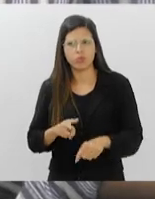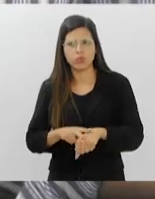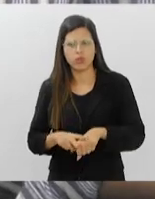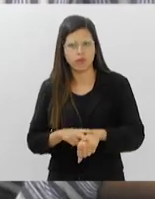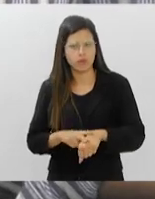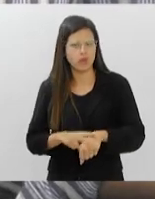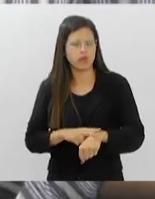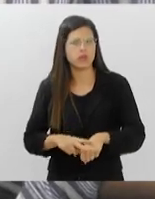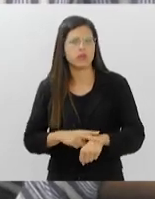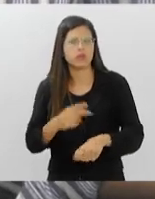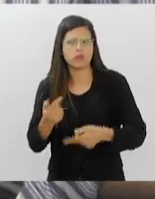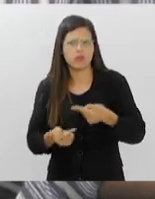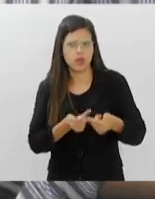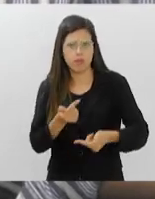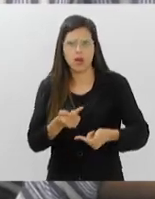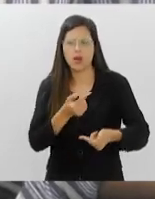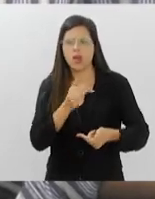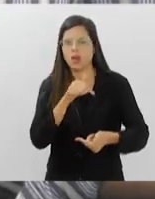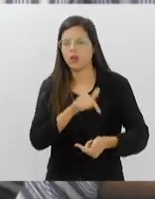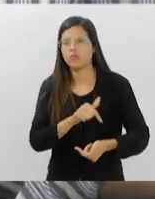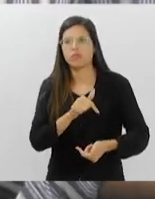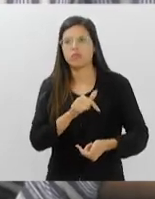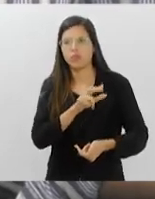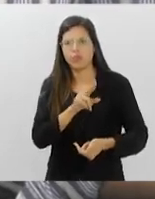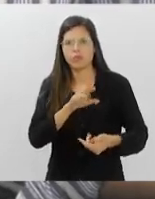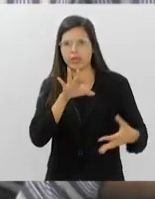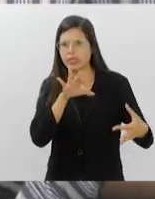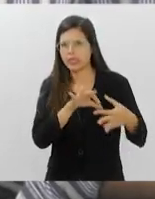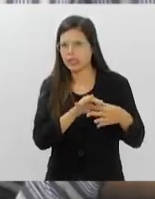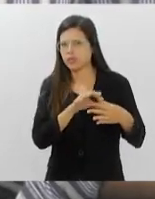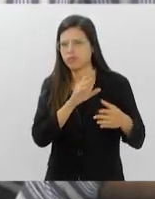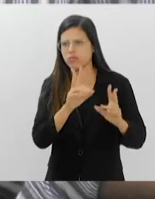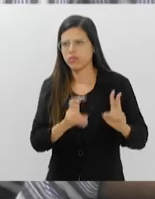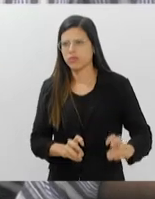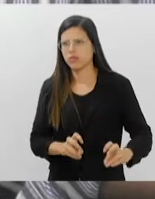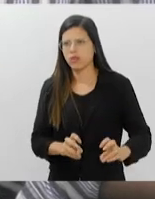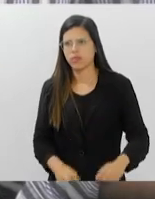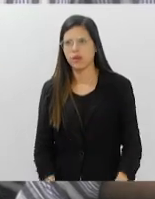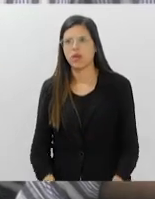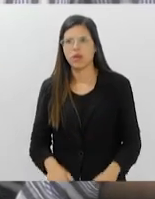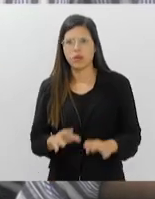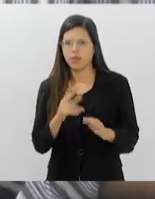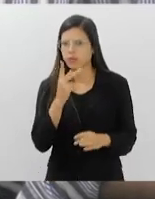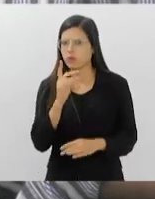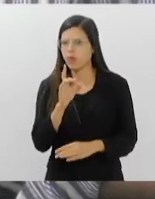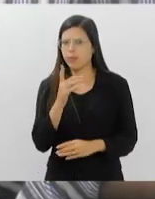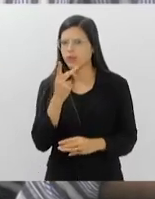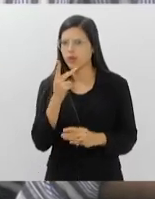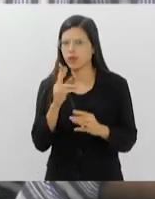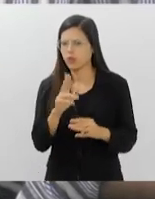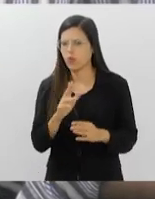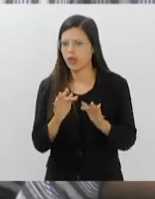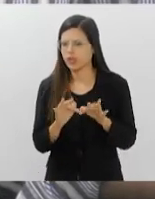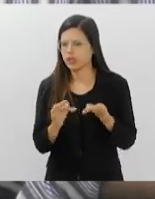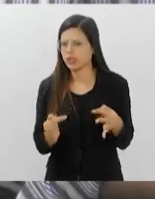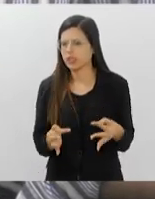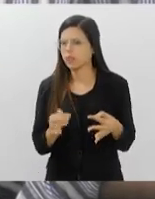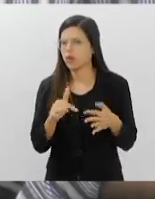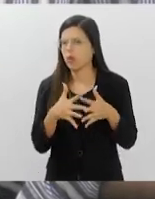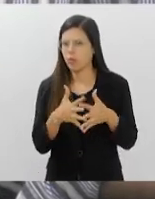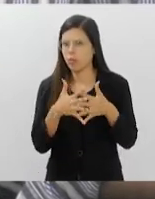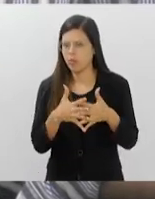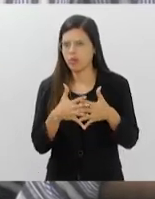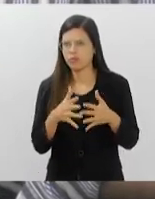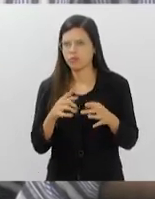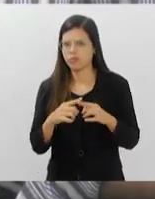de carbono. Portanto, esse é o objeto, só para não dizer que é uma coisa simples. É complexo mesmo, mas é meritório também